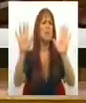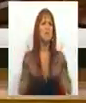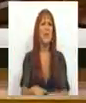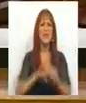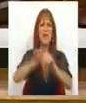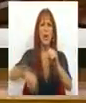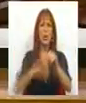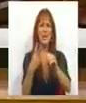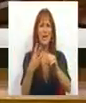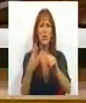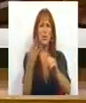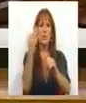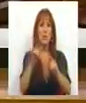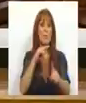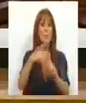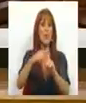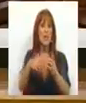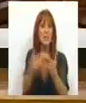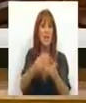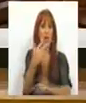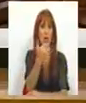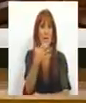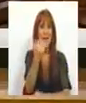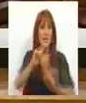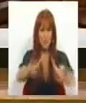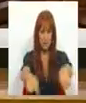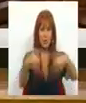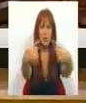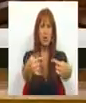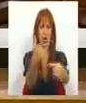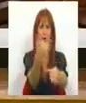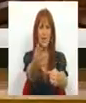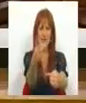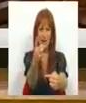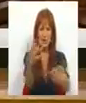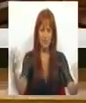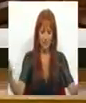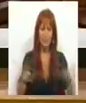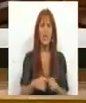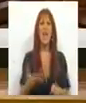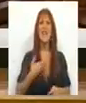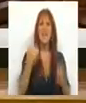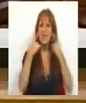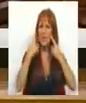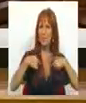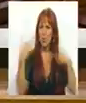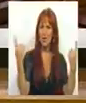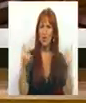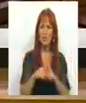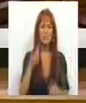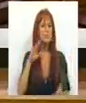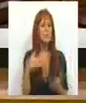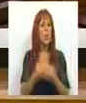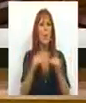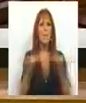de 0,3% esse efeito positivo de 2015 para 2016. A dívida pública